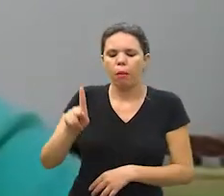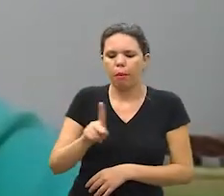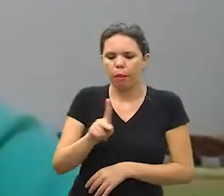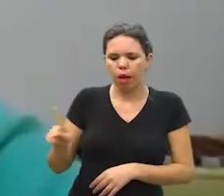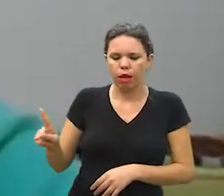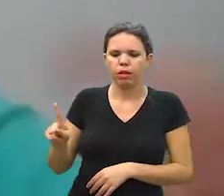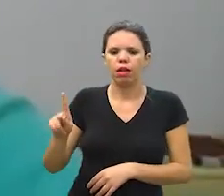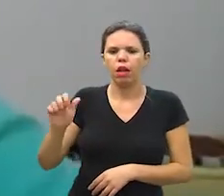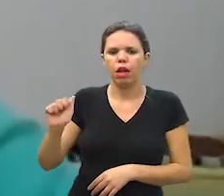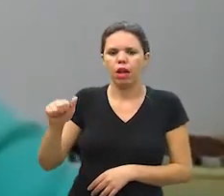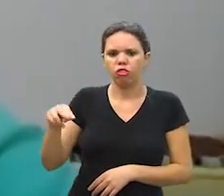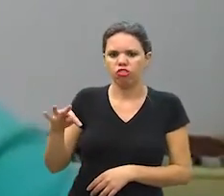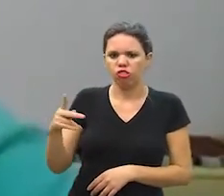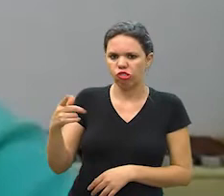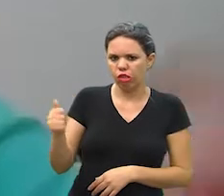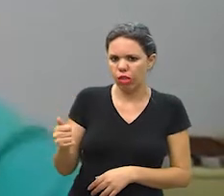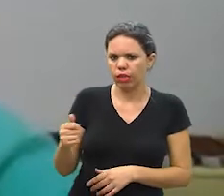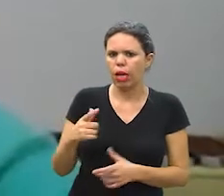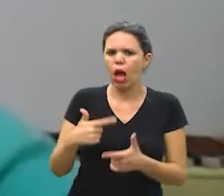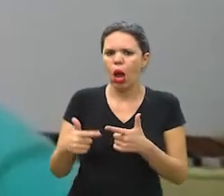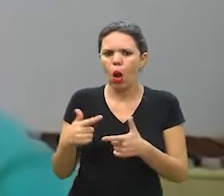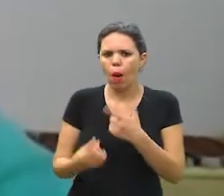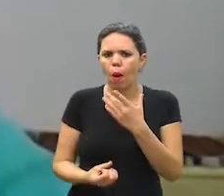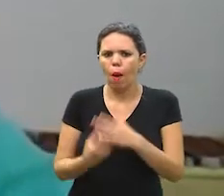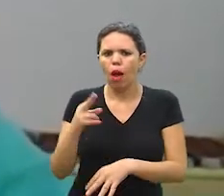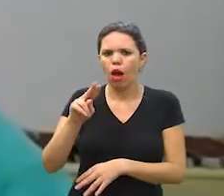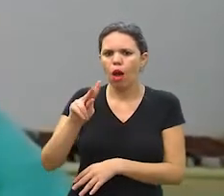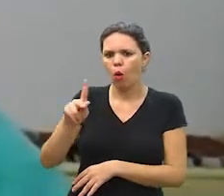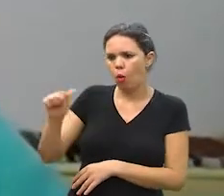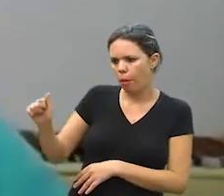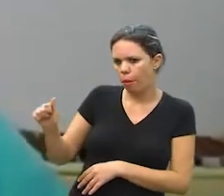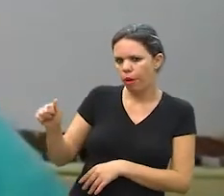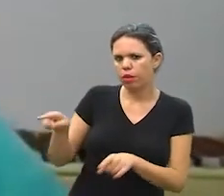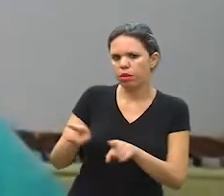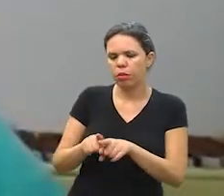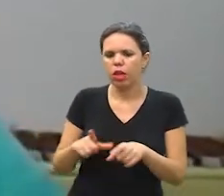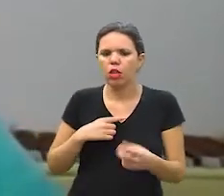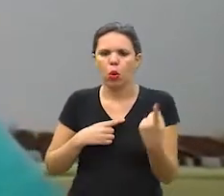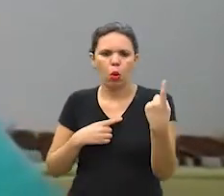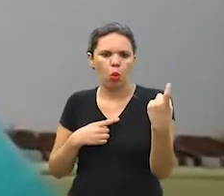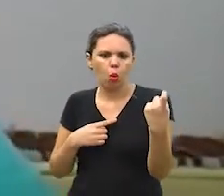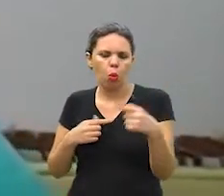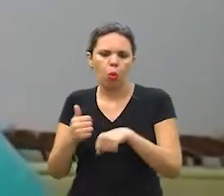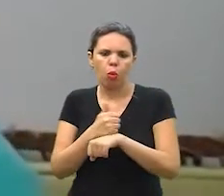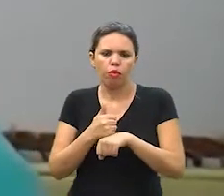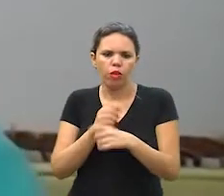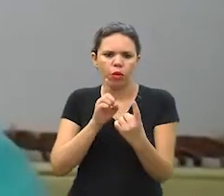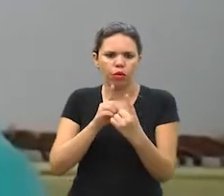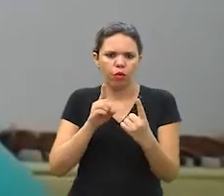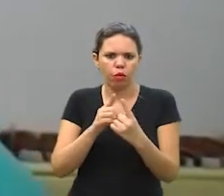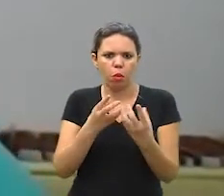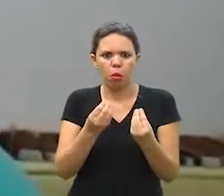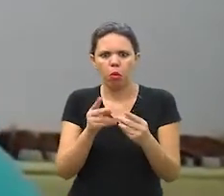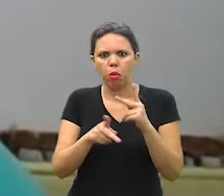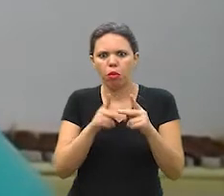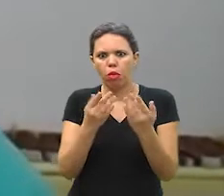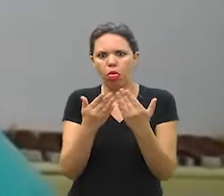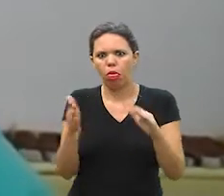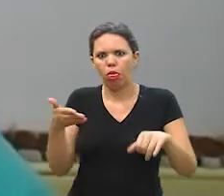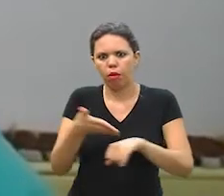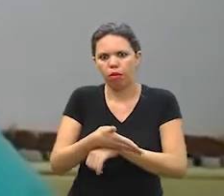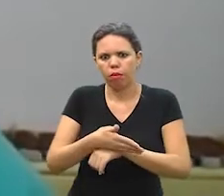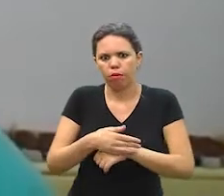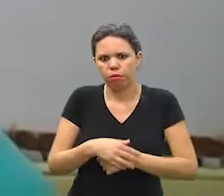tem situações em que nas UPAs tem apenas um profissional para atender a porta de